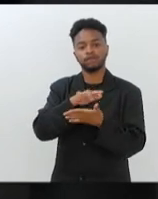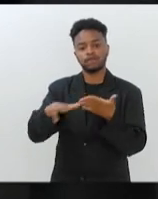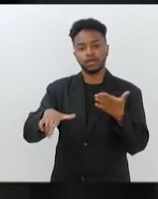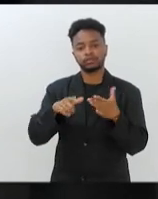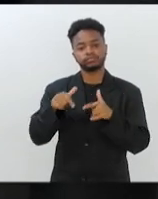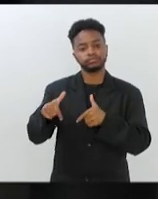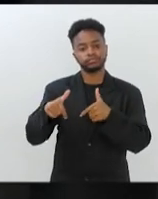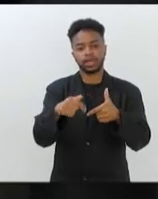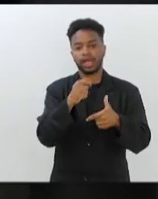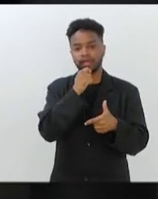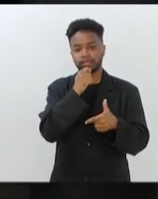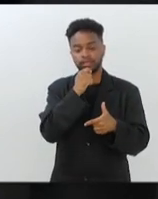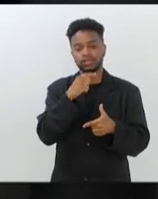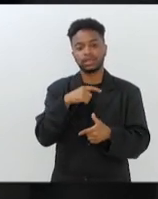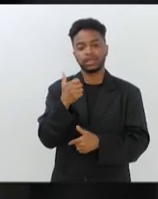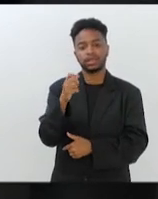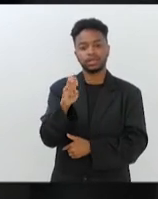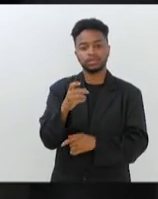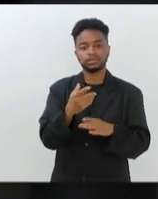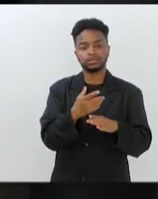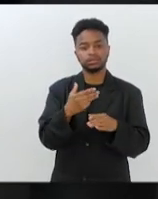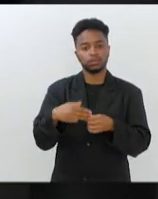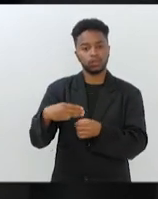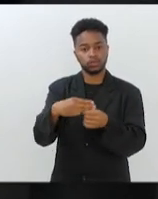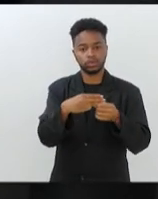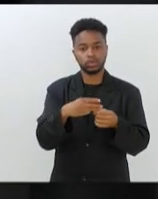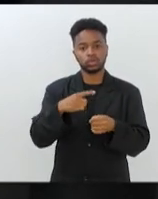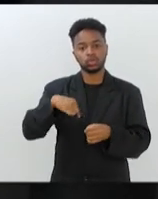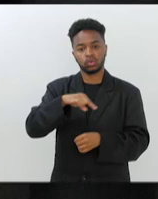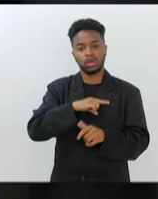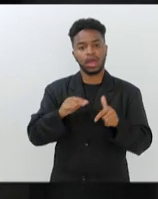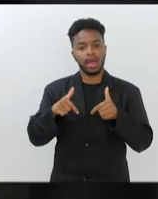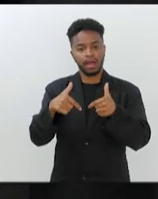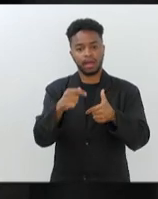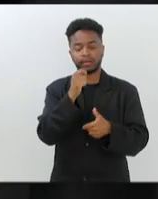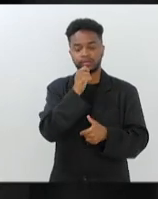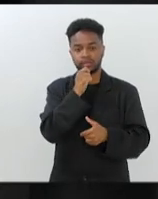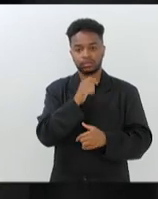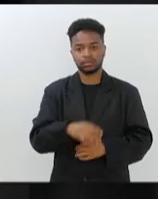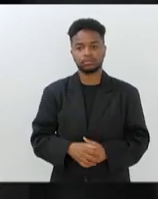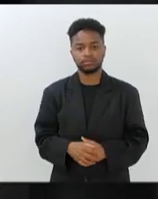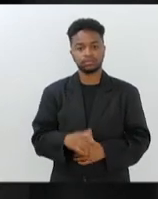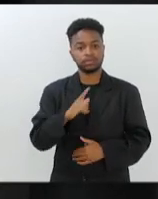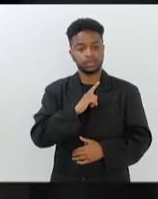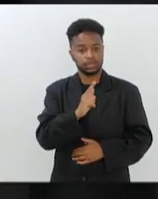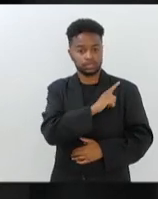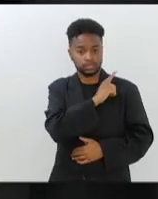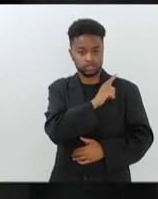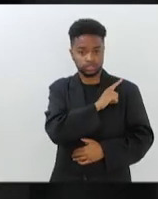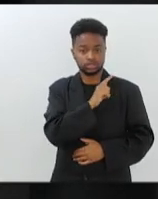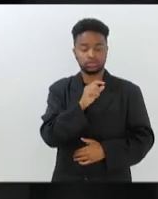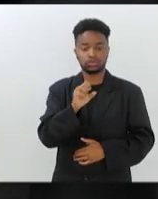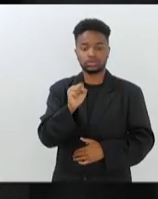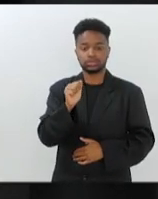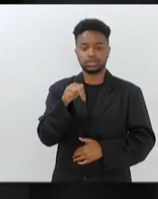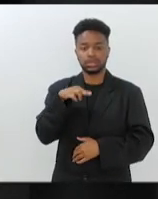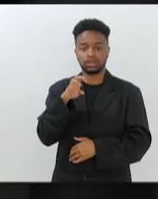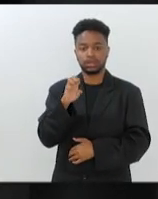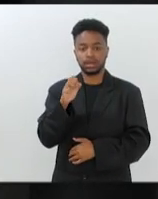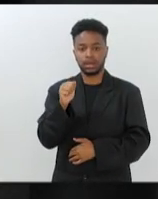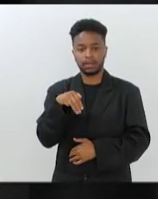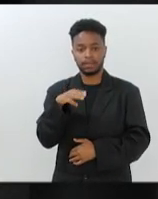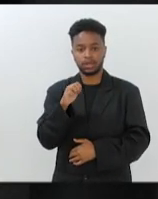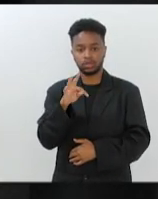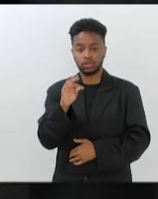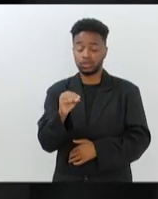atuação tem 15 municípios no estado que a gente ainda tem atuação de gestão do saneamento talvez talvez a senhora não